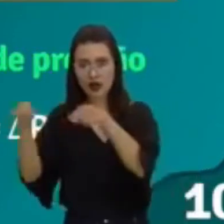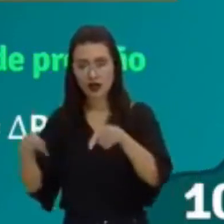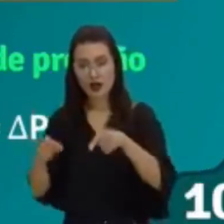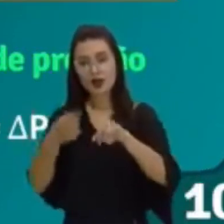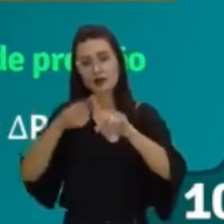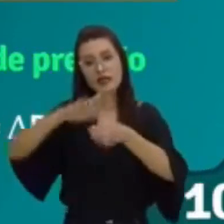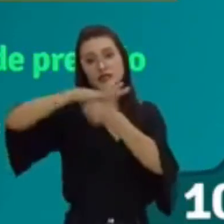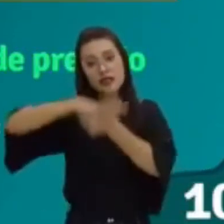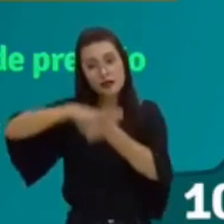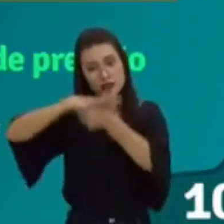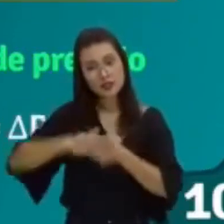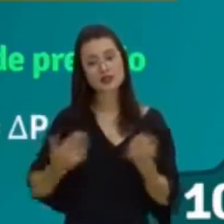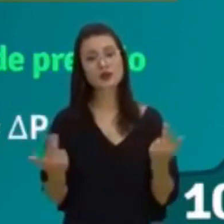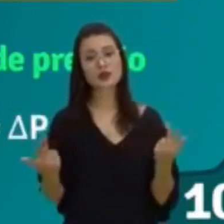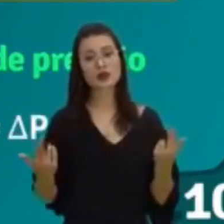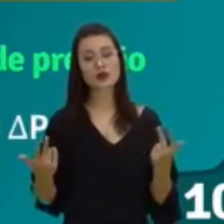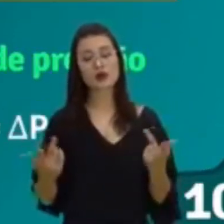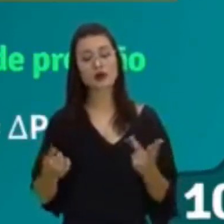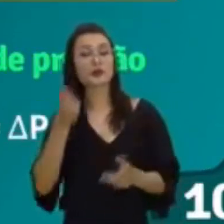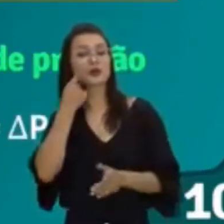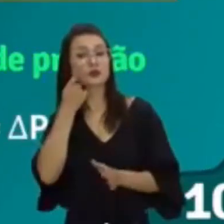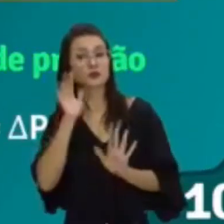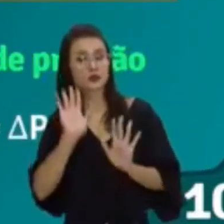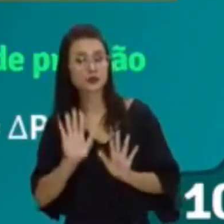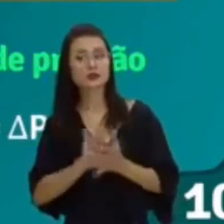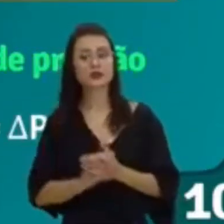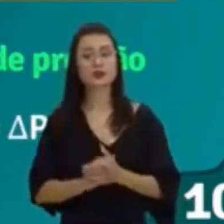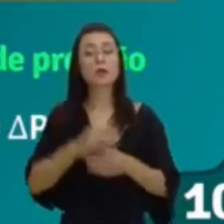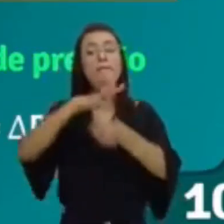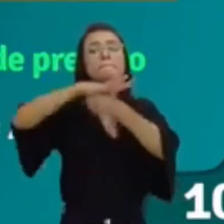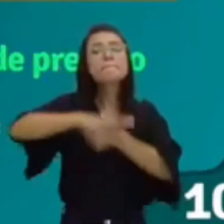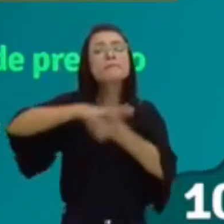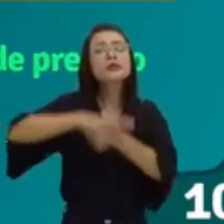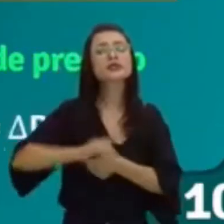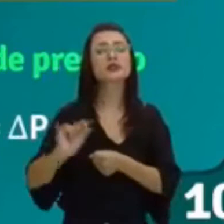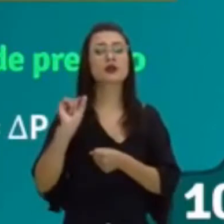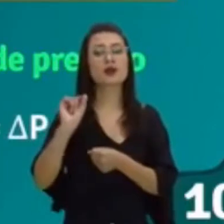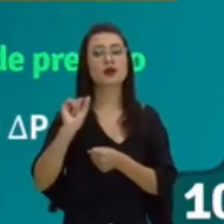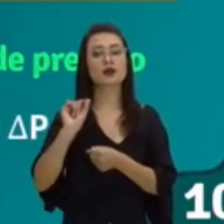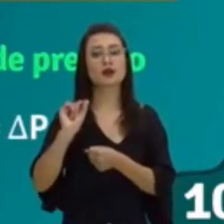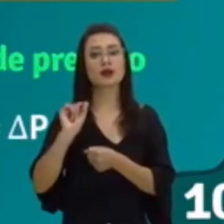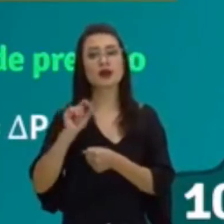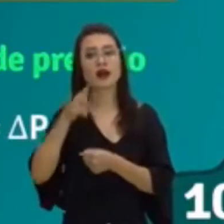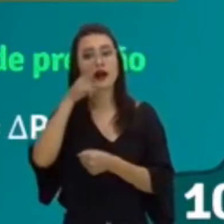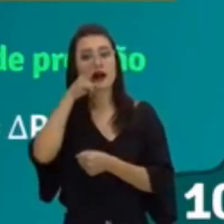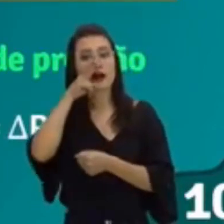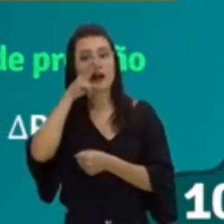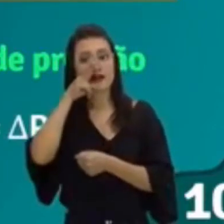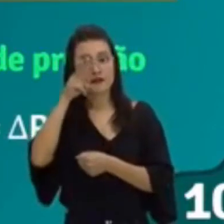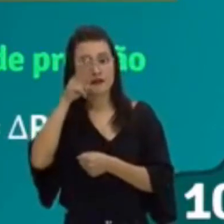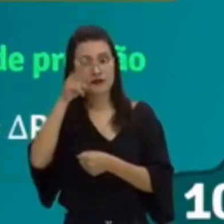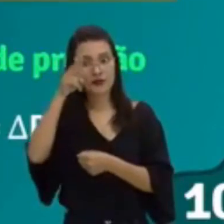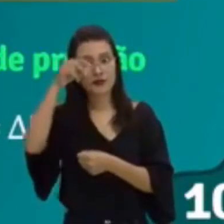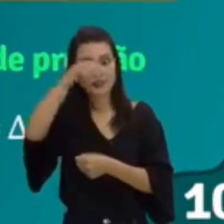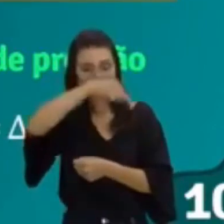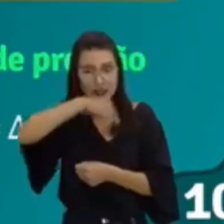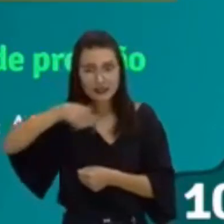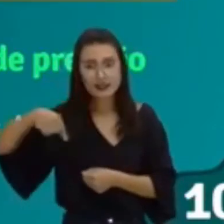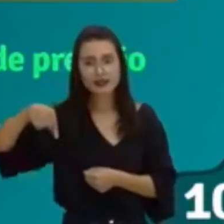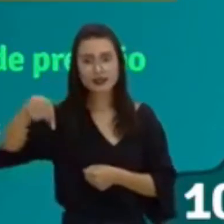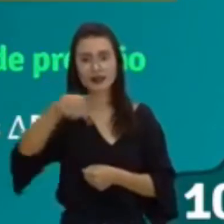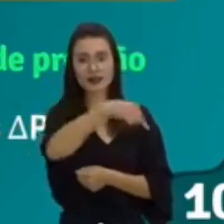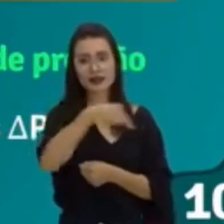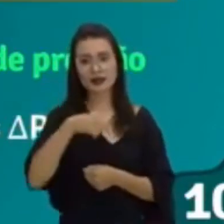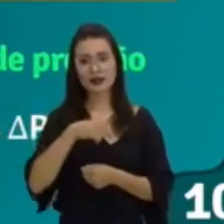igual. Agora veja bem, pressão é o quê? É força sobre área. Então as forças